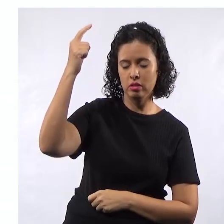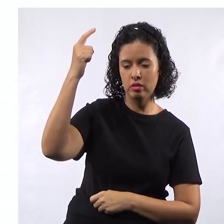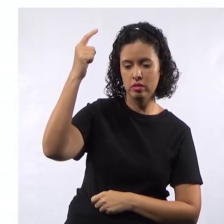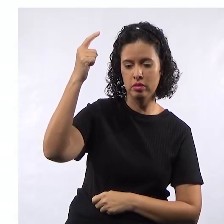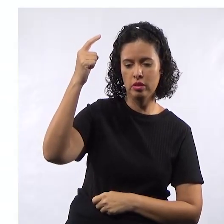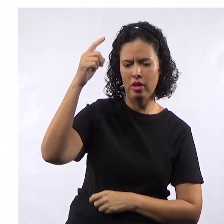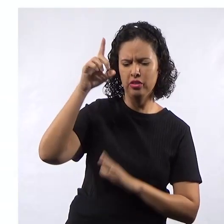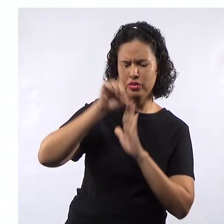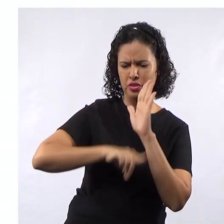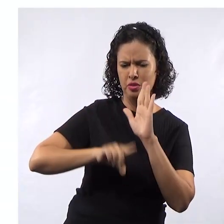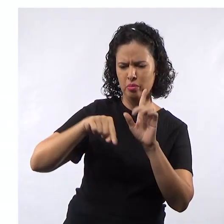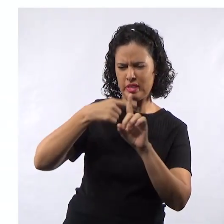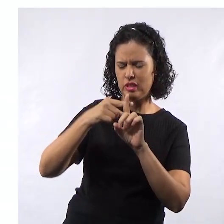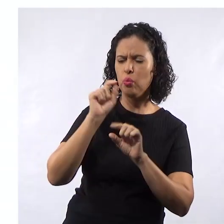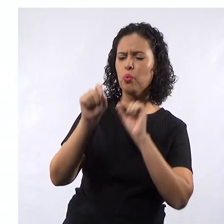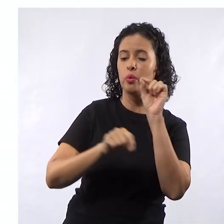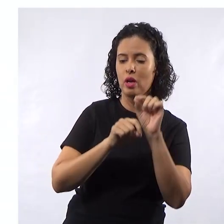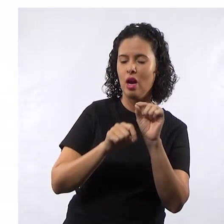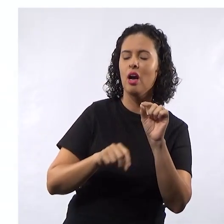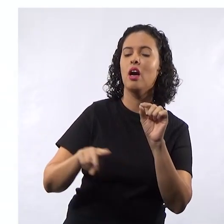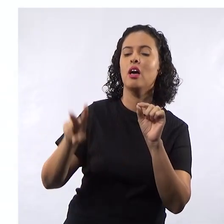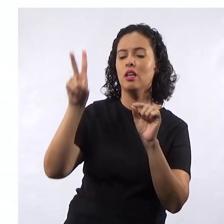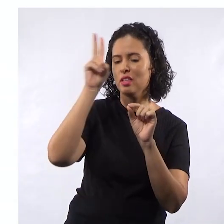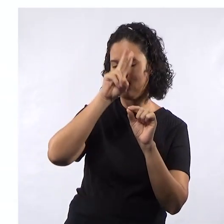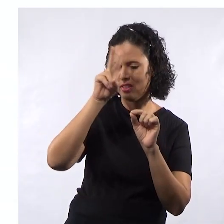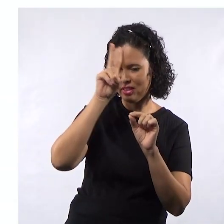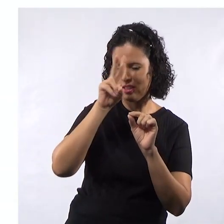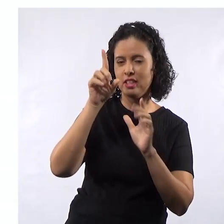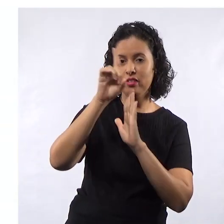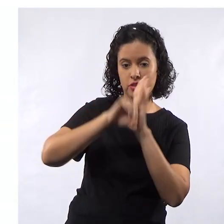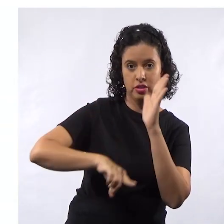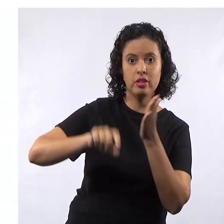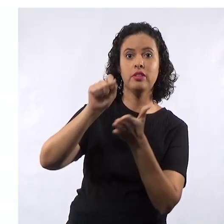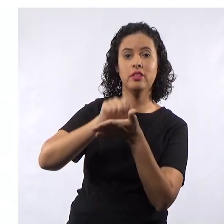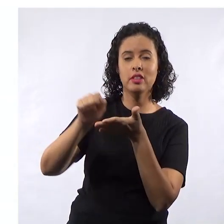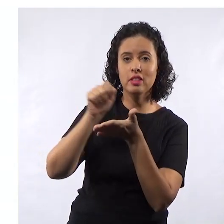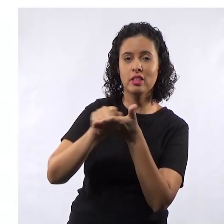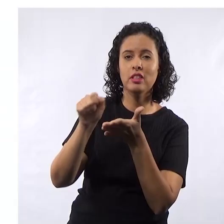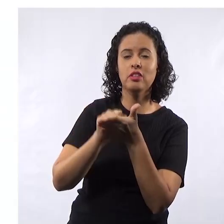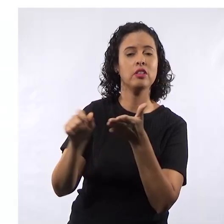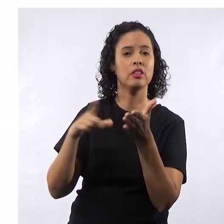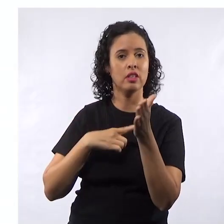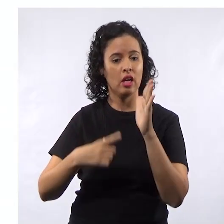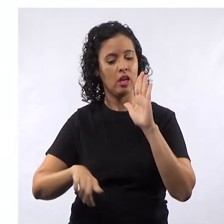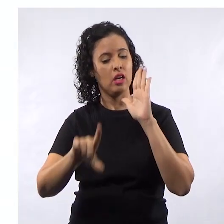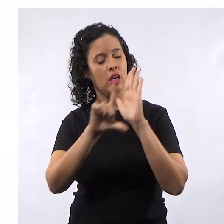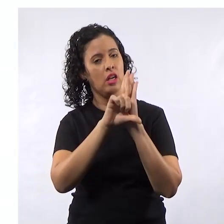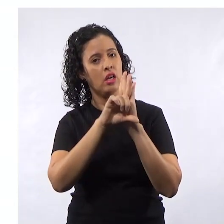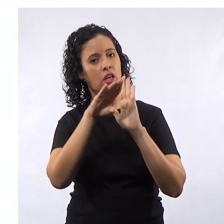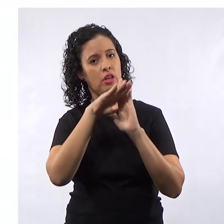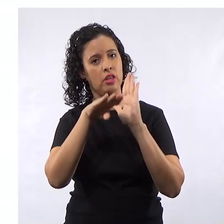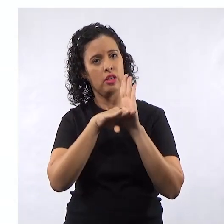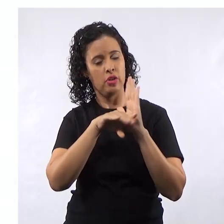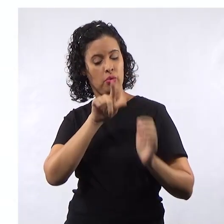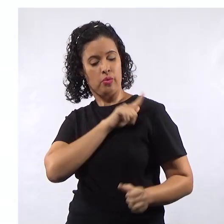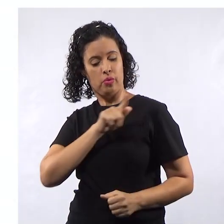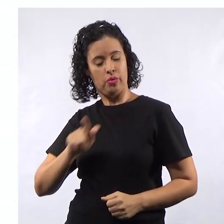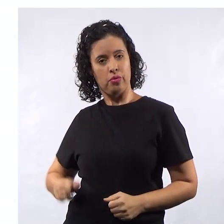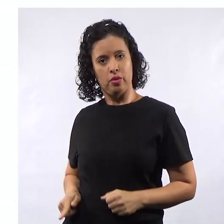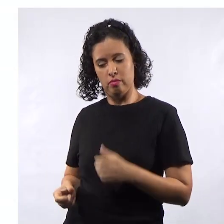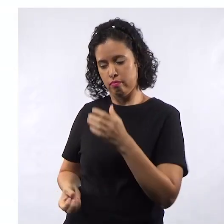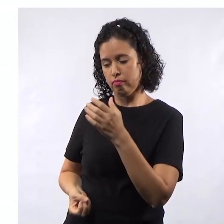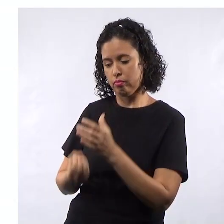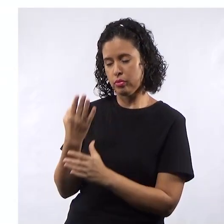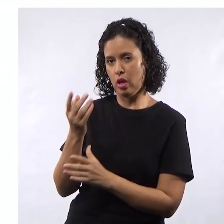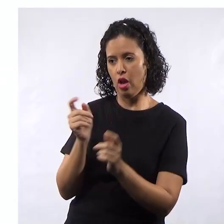o direito positivado, o que é isso? Ou seja, o direito positivado é aquele direito escrito, é aquele que o próprio Estado produz, né, para